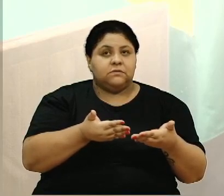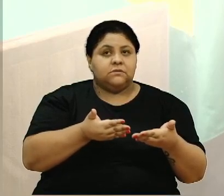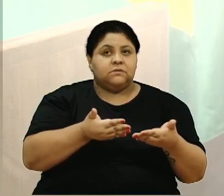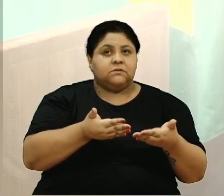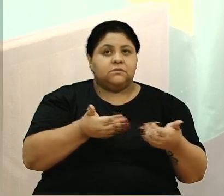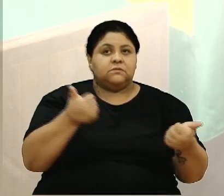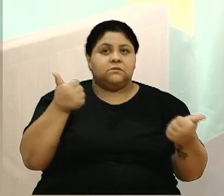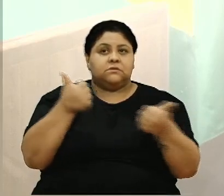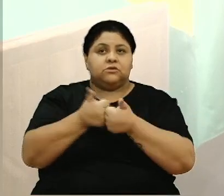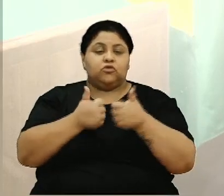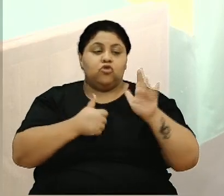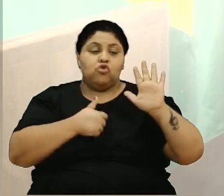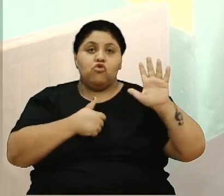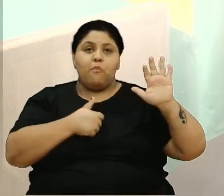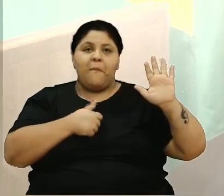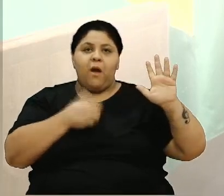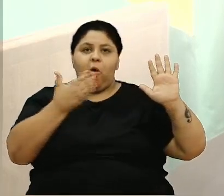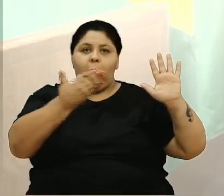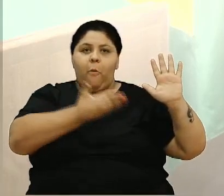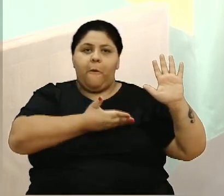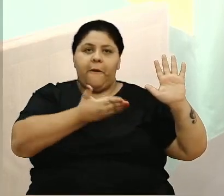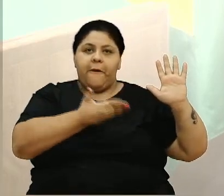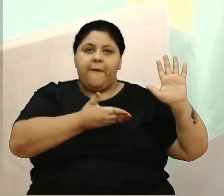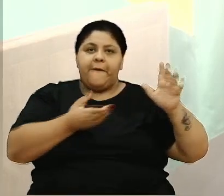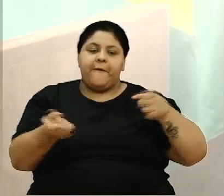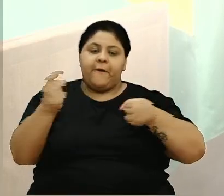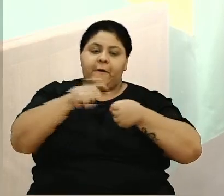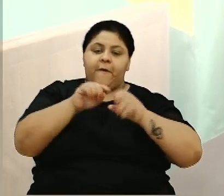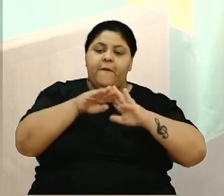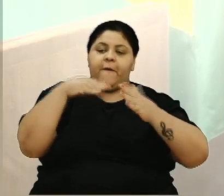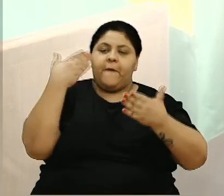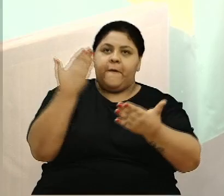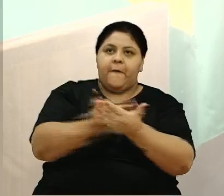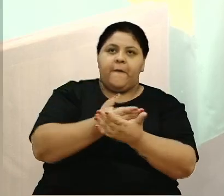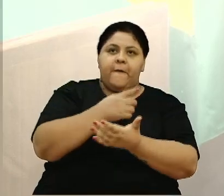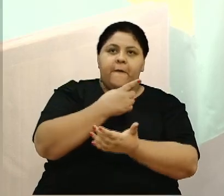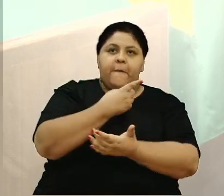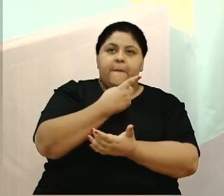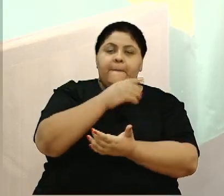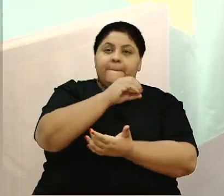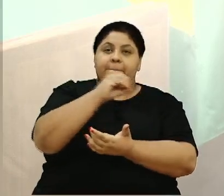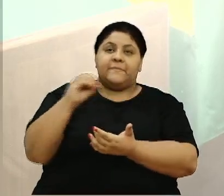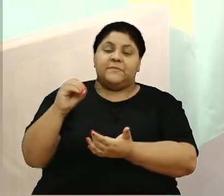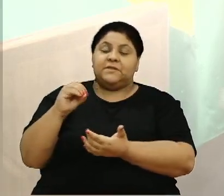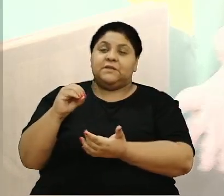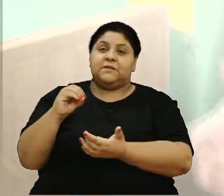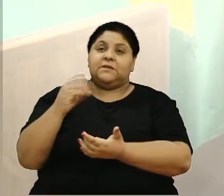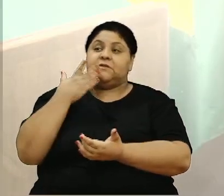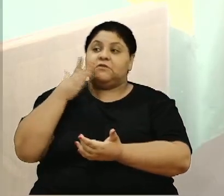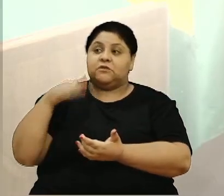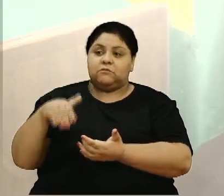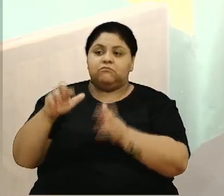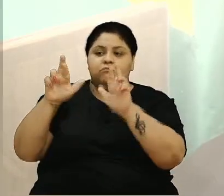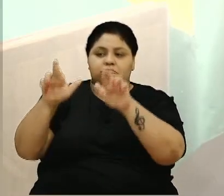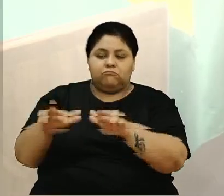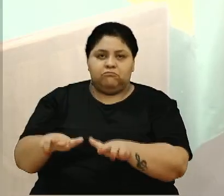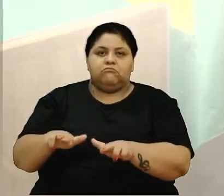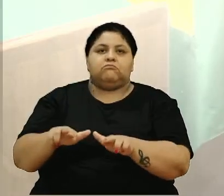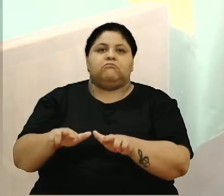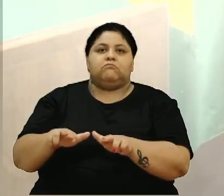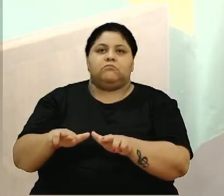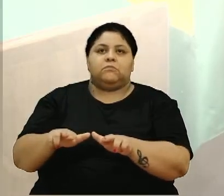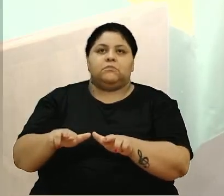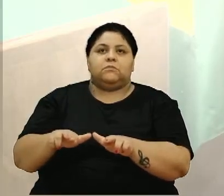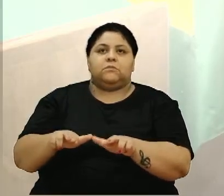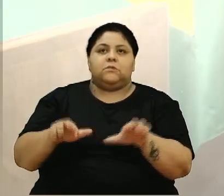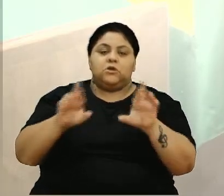através do Mão Amiga, nós teremos de volta uma escola infantil para 100 crianças para aquela região. E que logo teremos